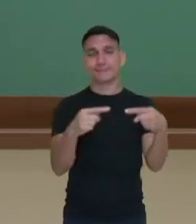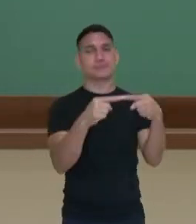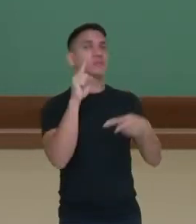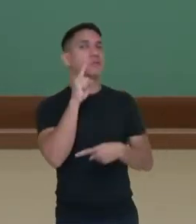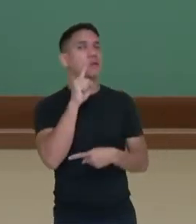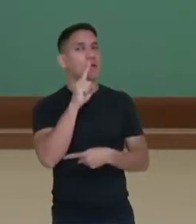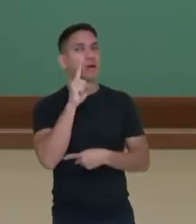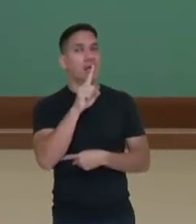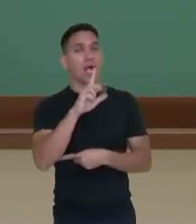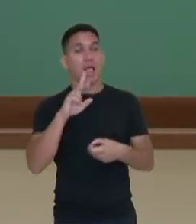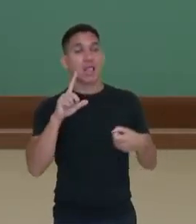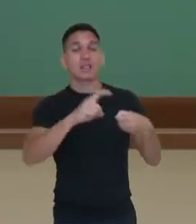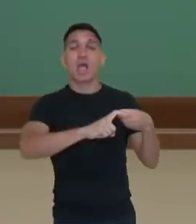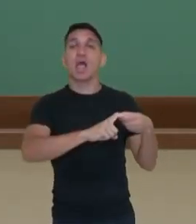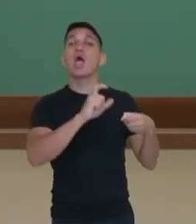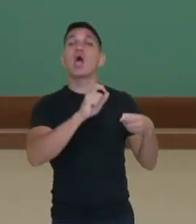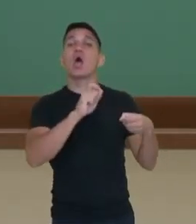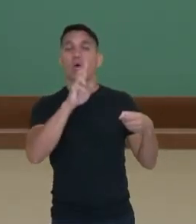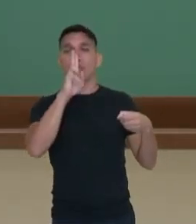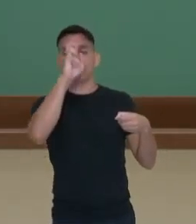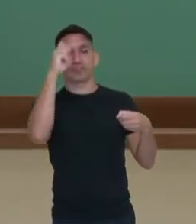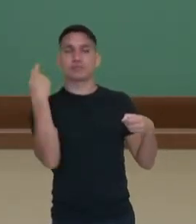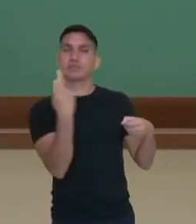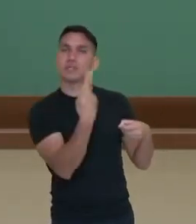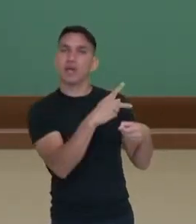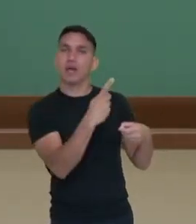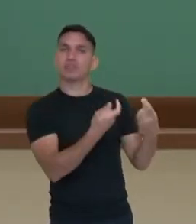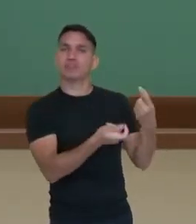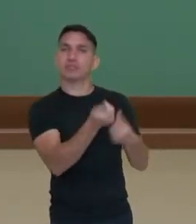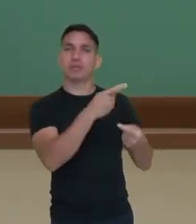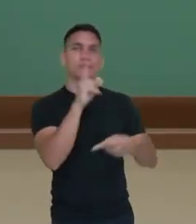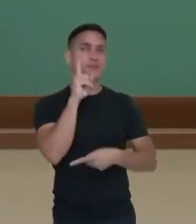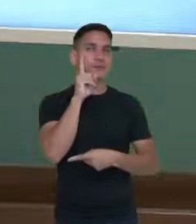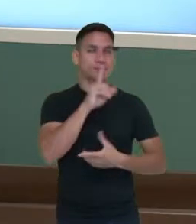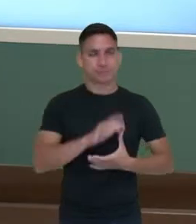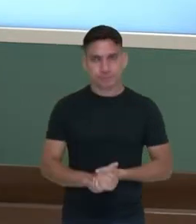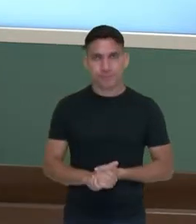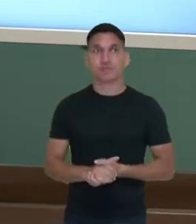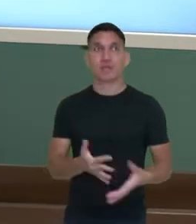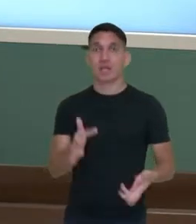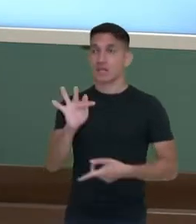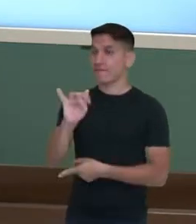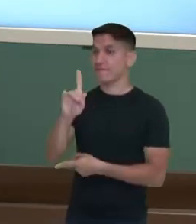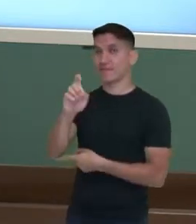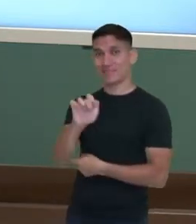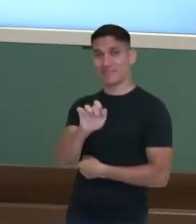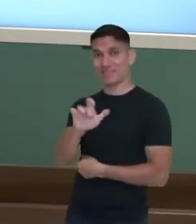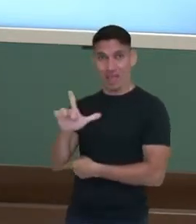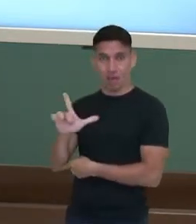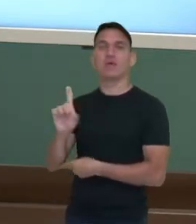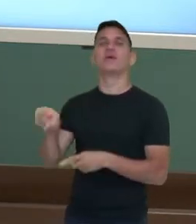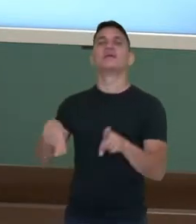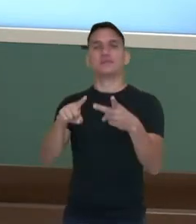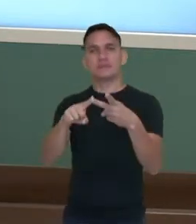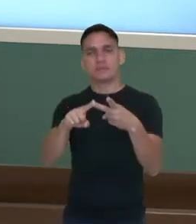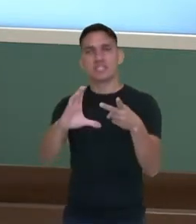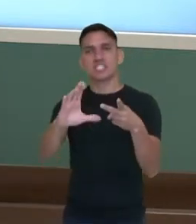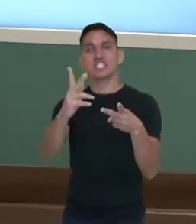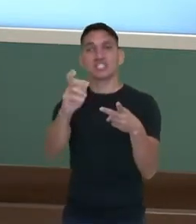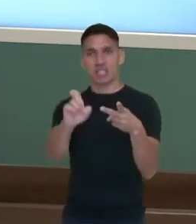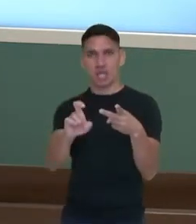fortemente dependente com a sua economia dos Estados Unidos. Fidel Castro e Ernesto Che Guevara, a partir